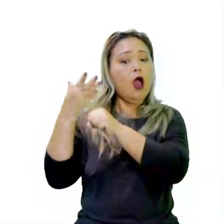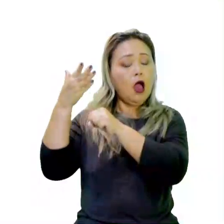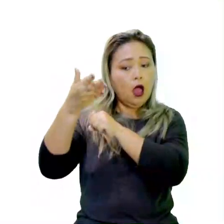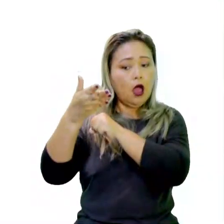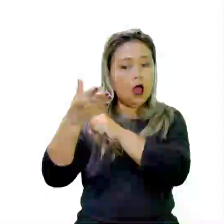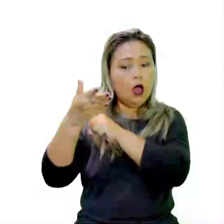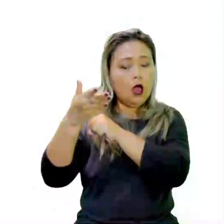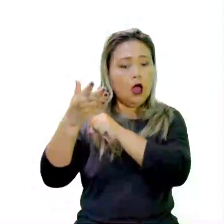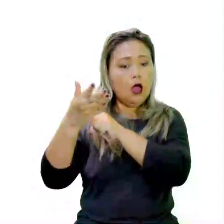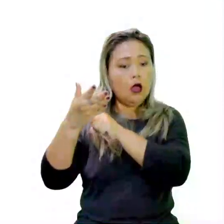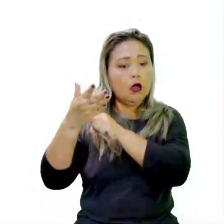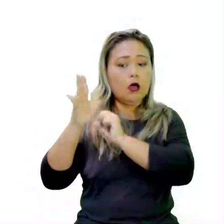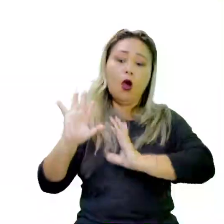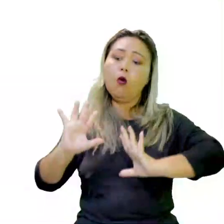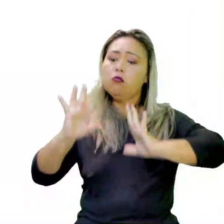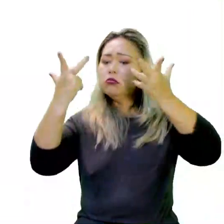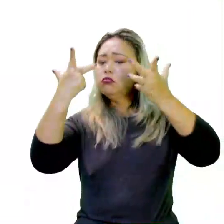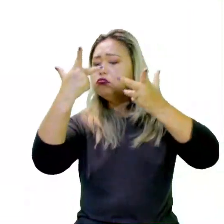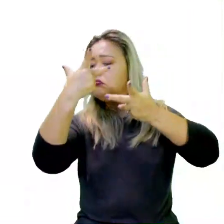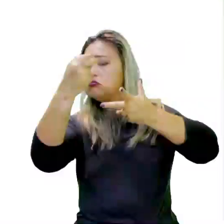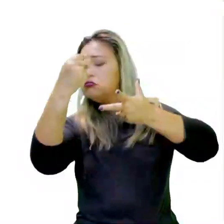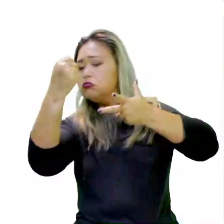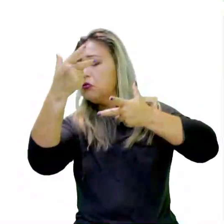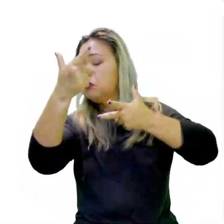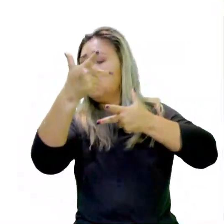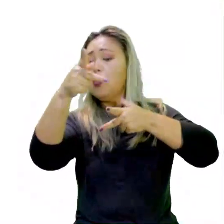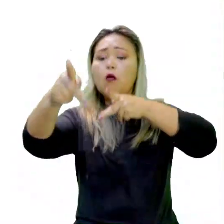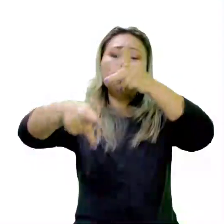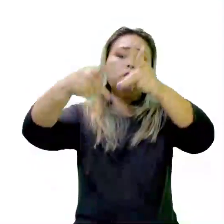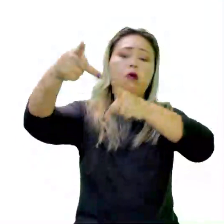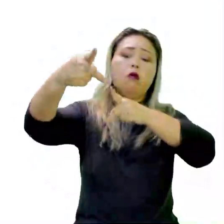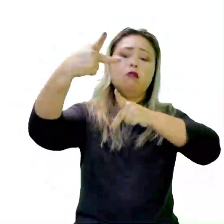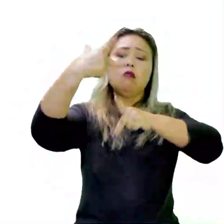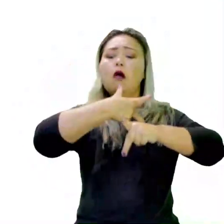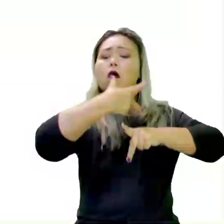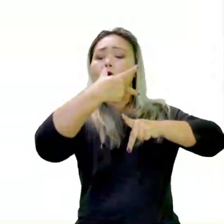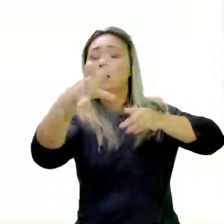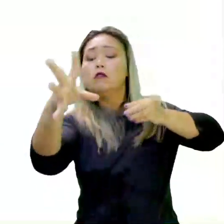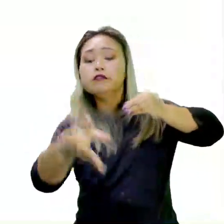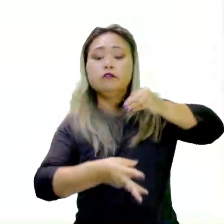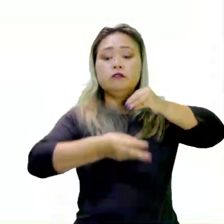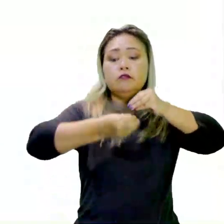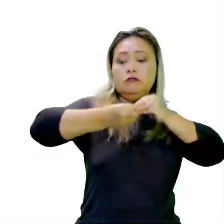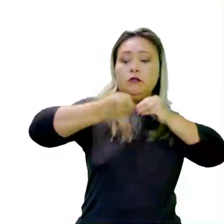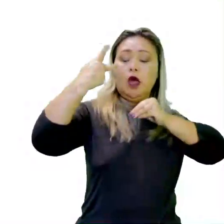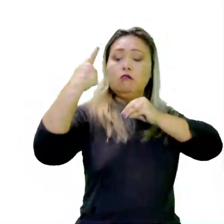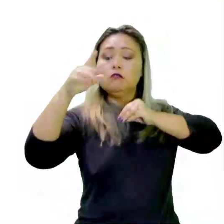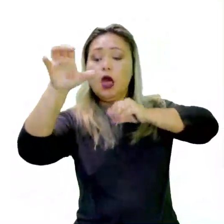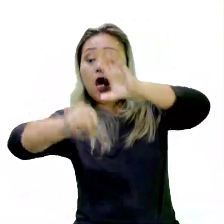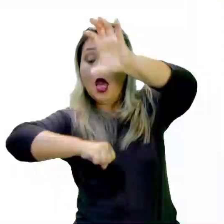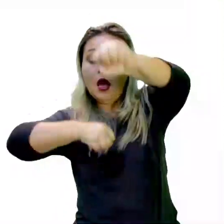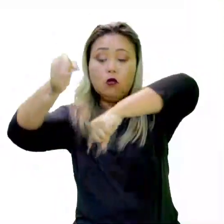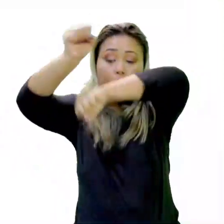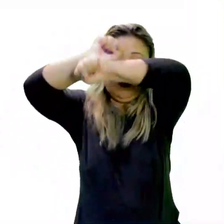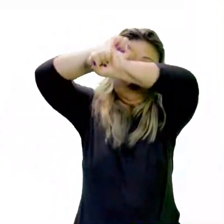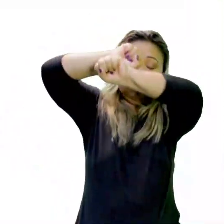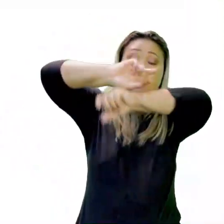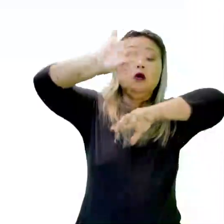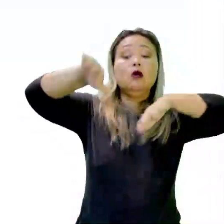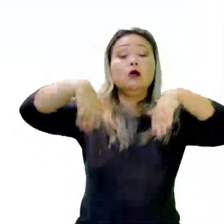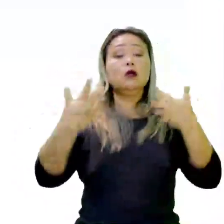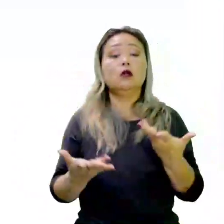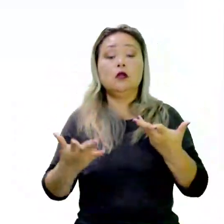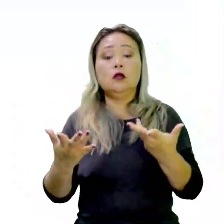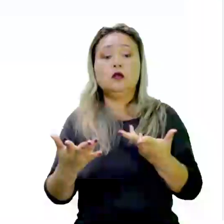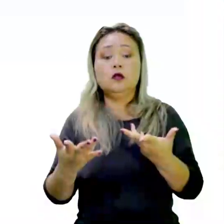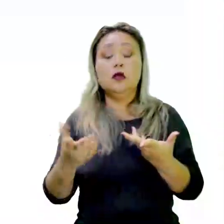iam comemorar a vitória sobre um povo que era anexado, que era dominado, que era escravizado, tomado por